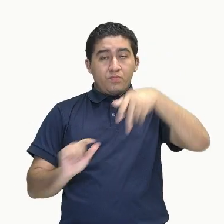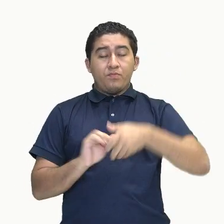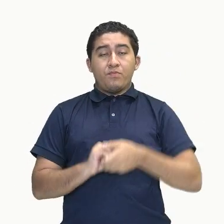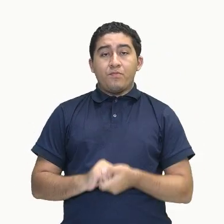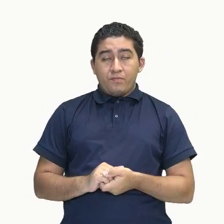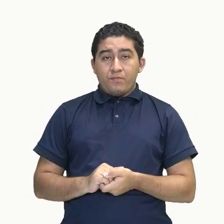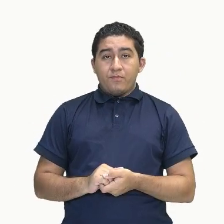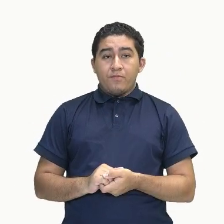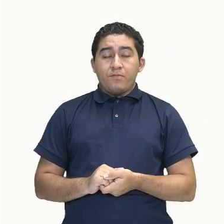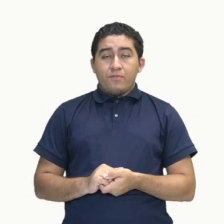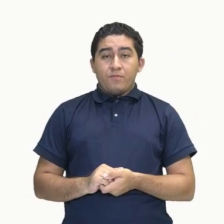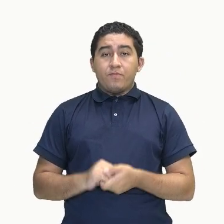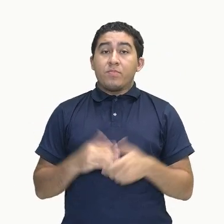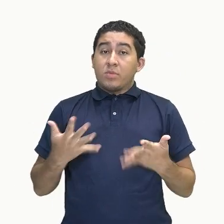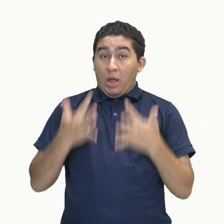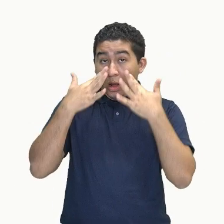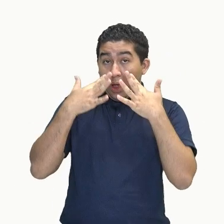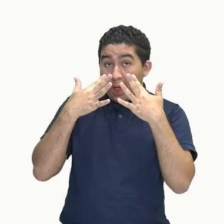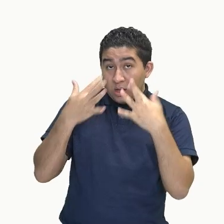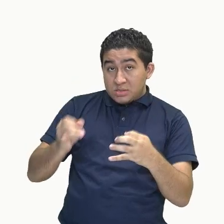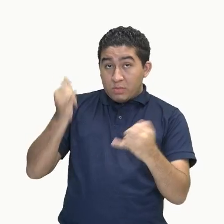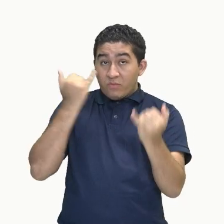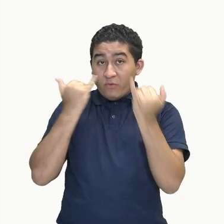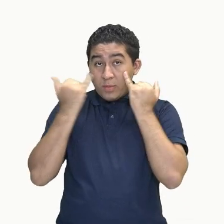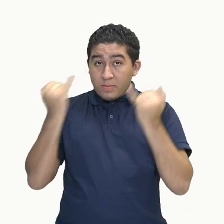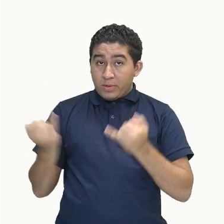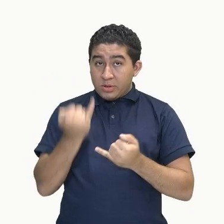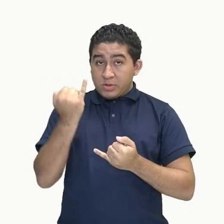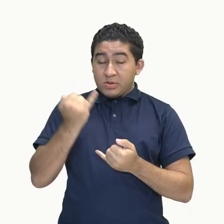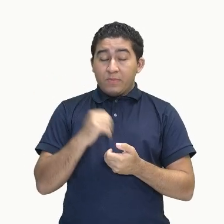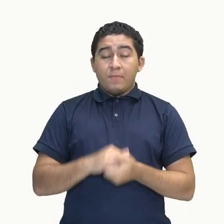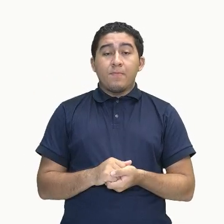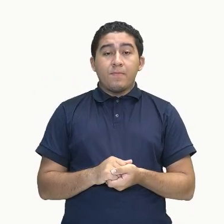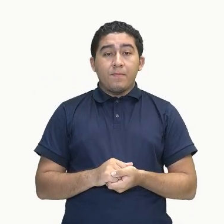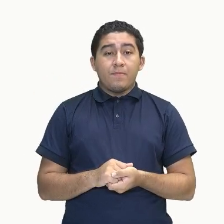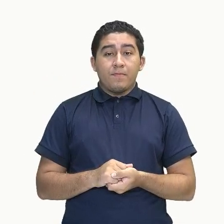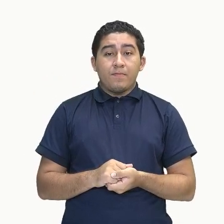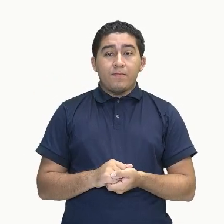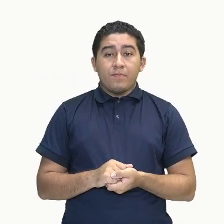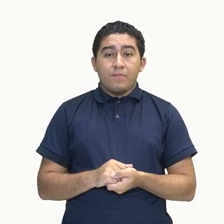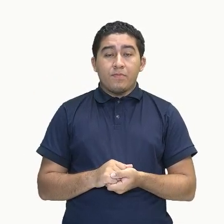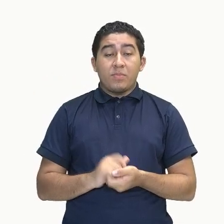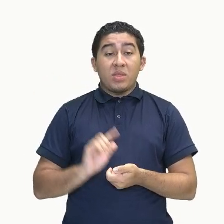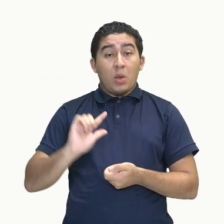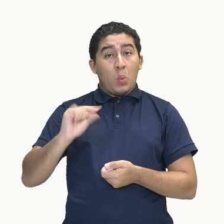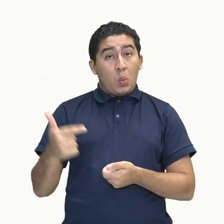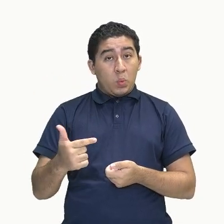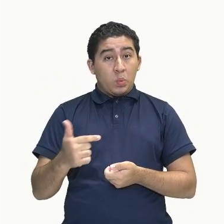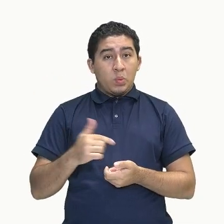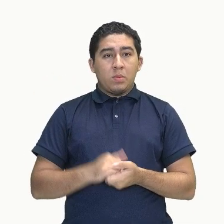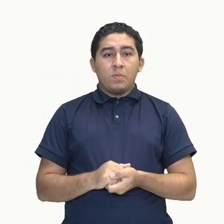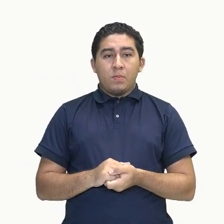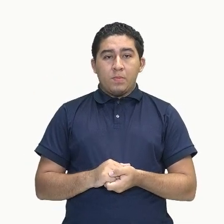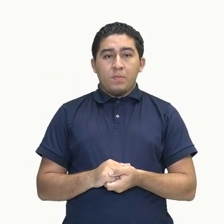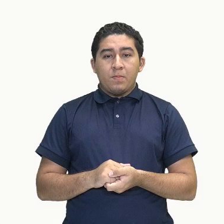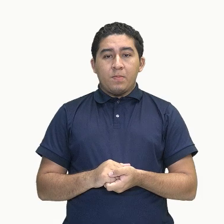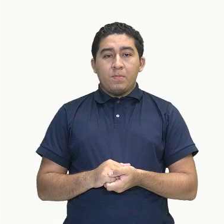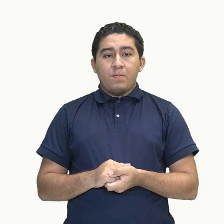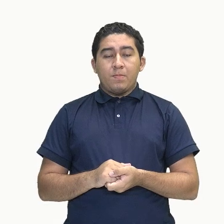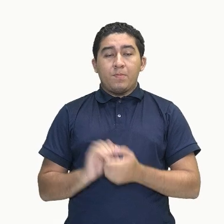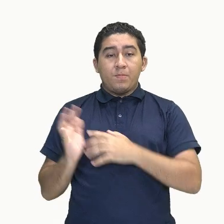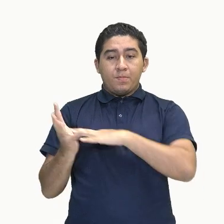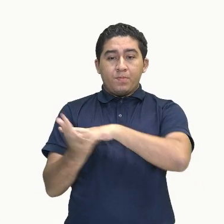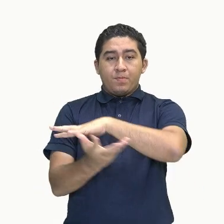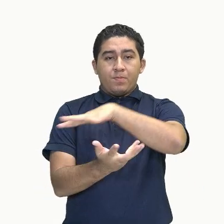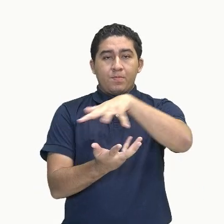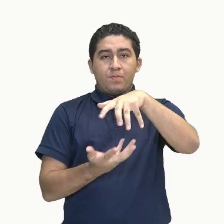sul, tá bom? Então, fixe aí essa informação. Meridianos. Aí nós temos os meridianos. Os eixos, eles já